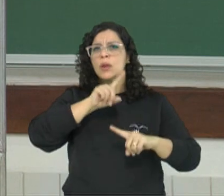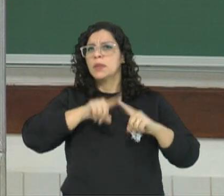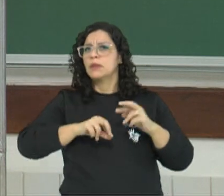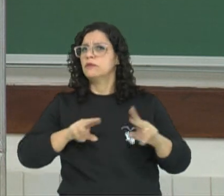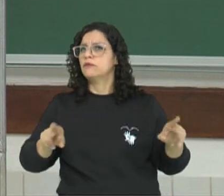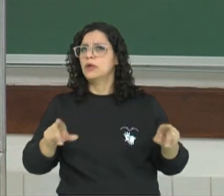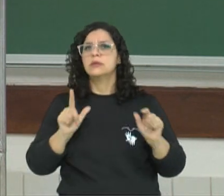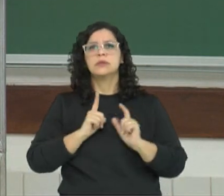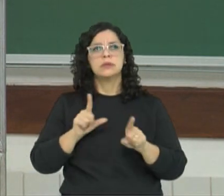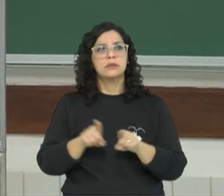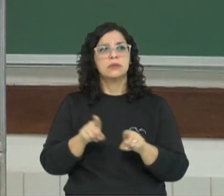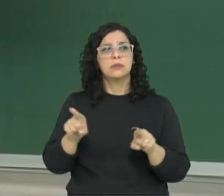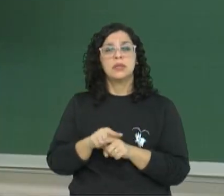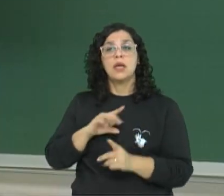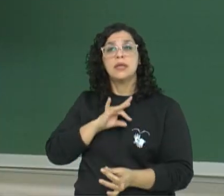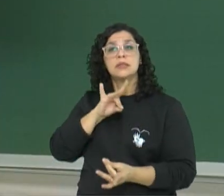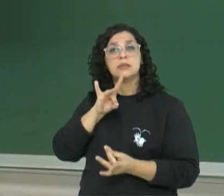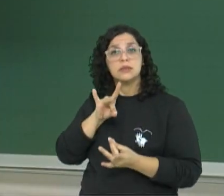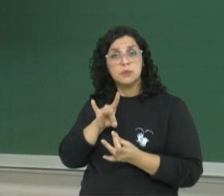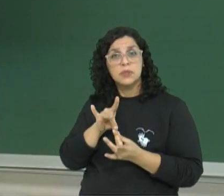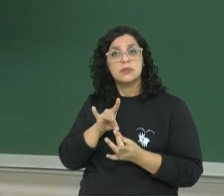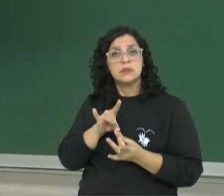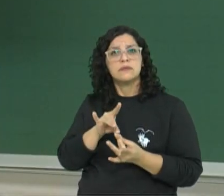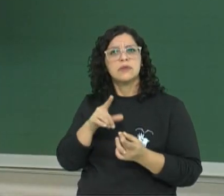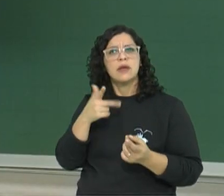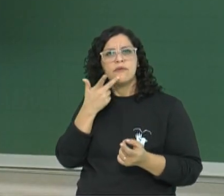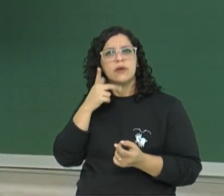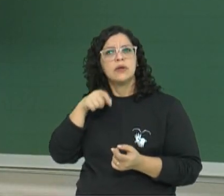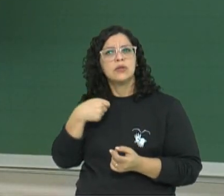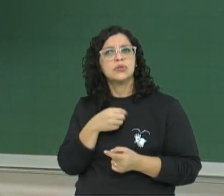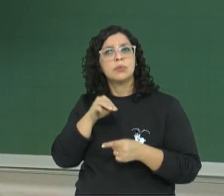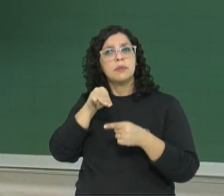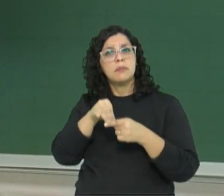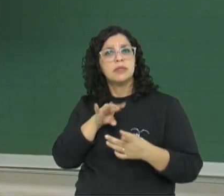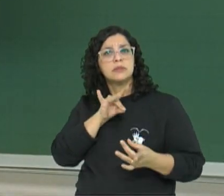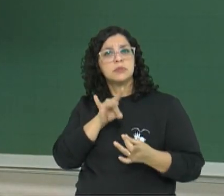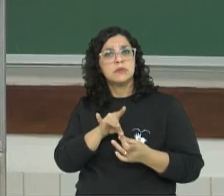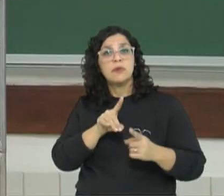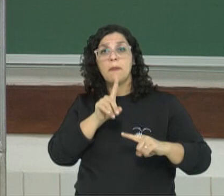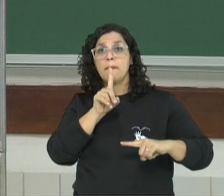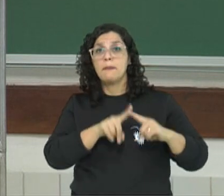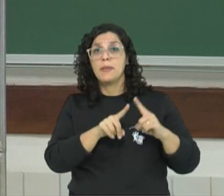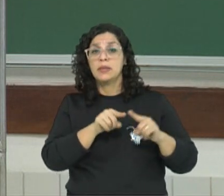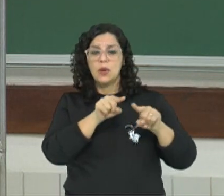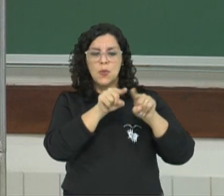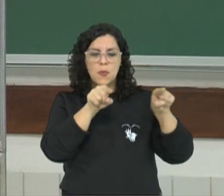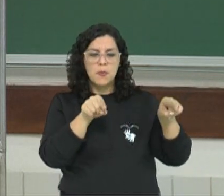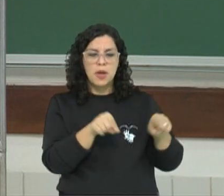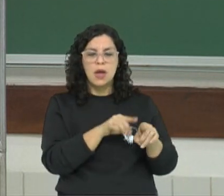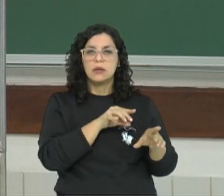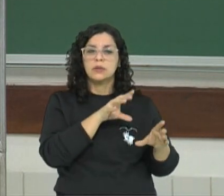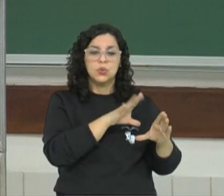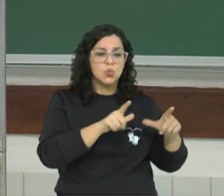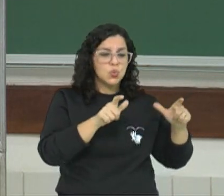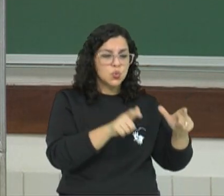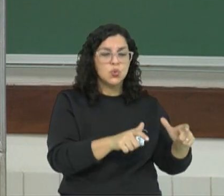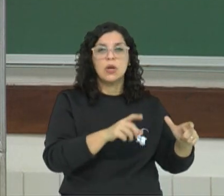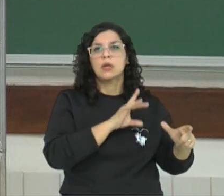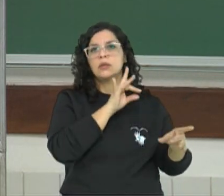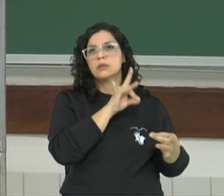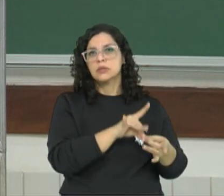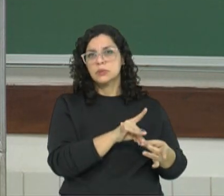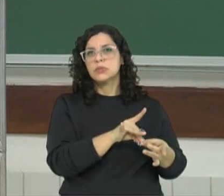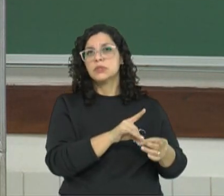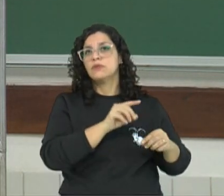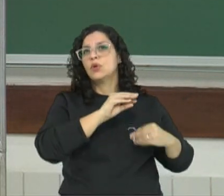materiais. Enquanto que a massa específica, ela representa a matéria contida em apenas, a matéria contida em